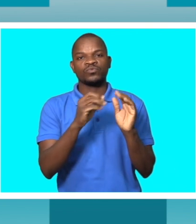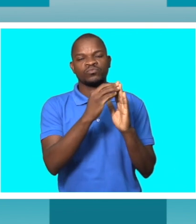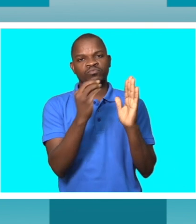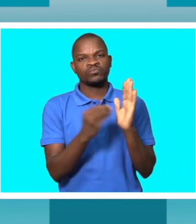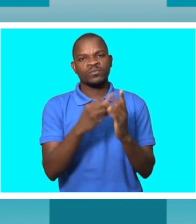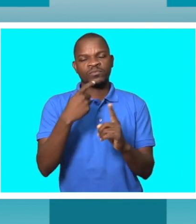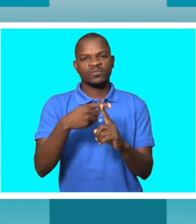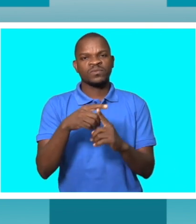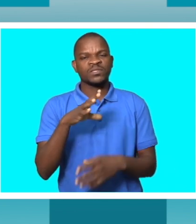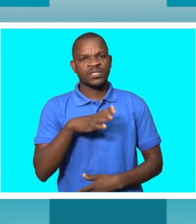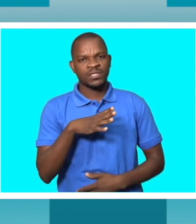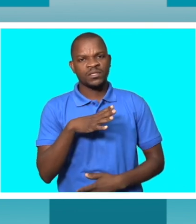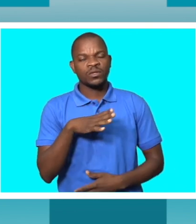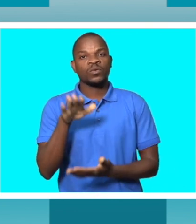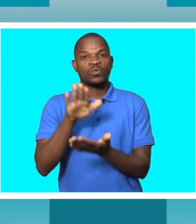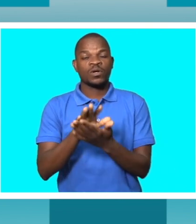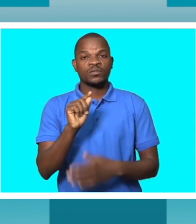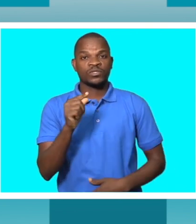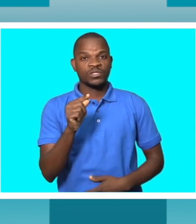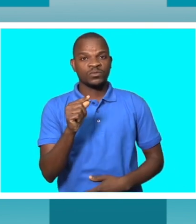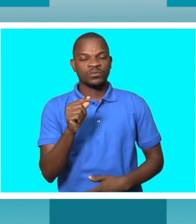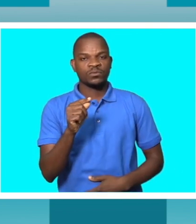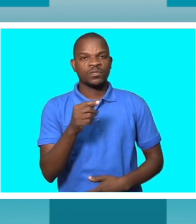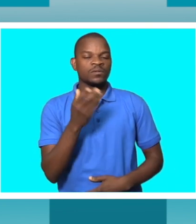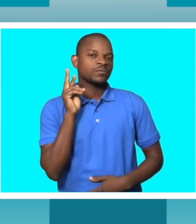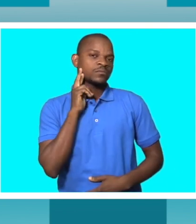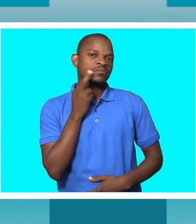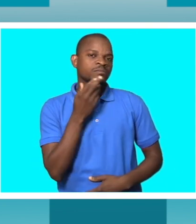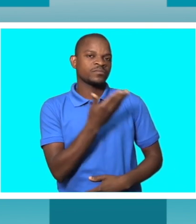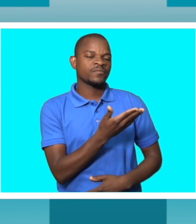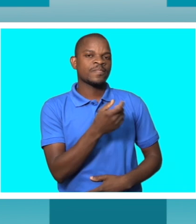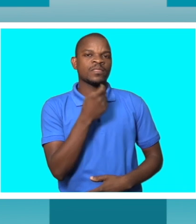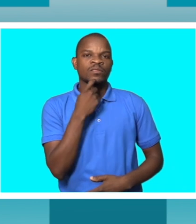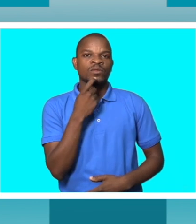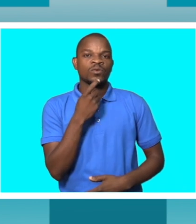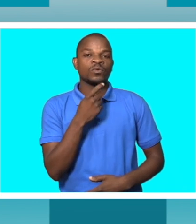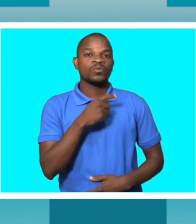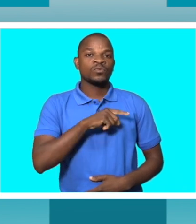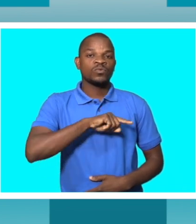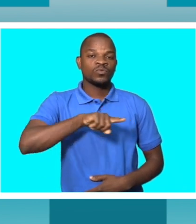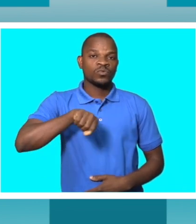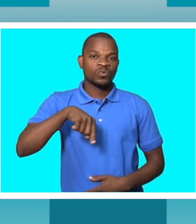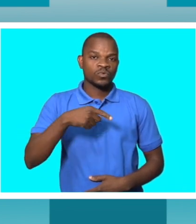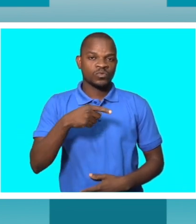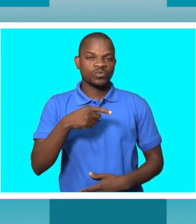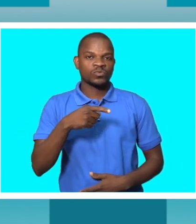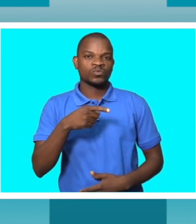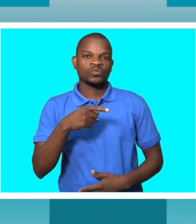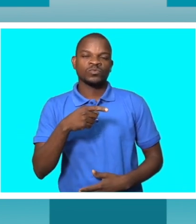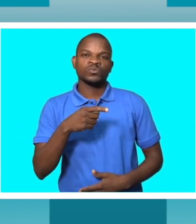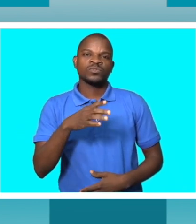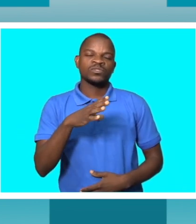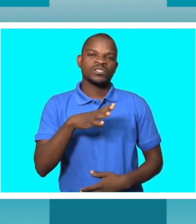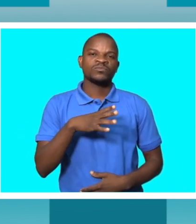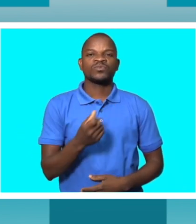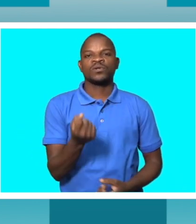já neste primeiro ano, a nível da autarquia de Chibuto? O município de Chibuto, em termos de